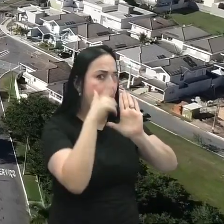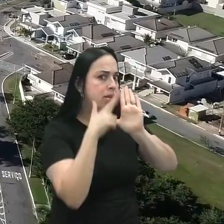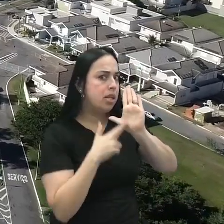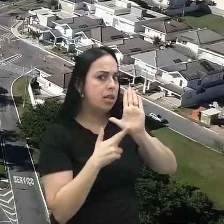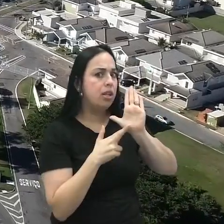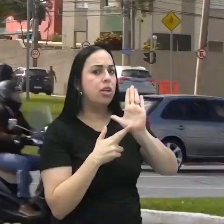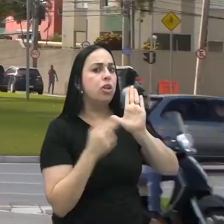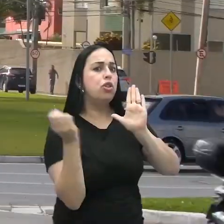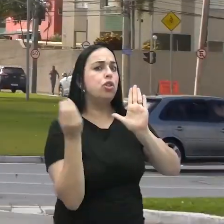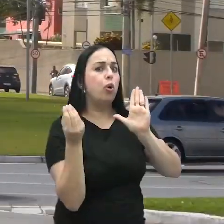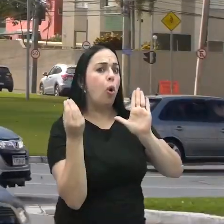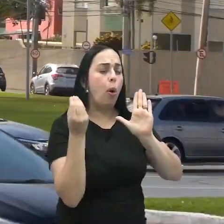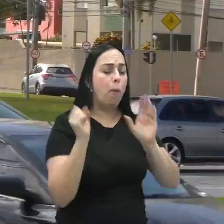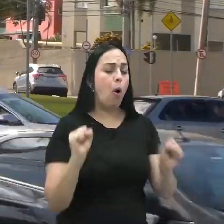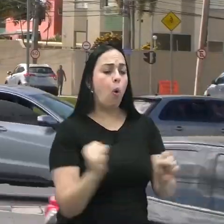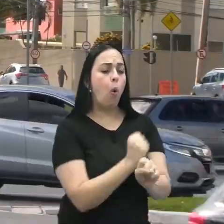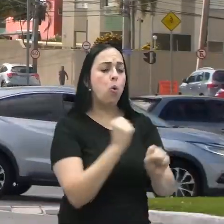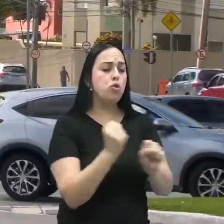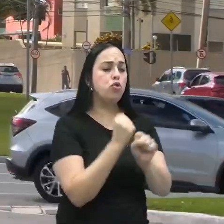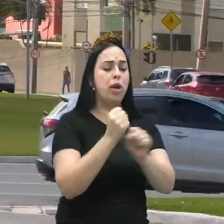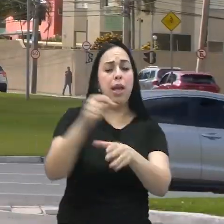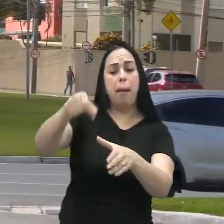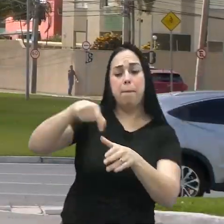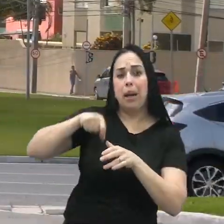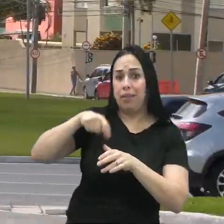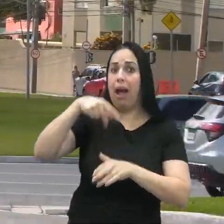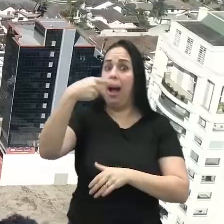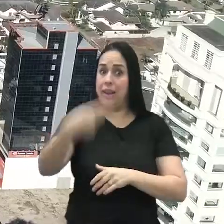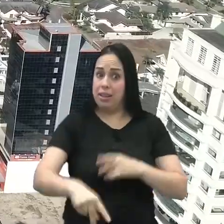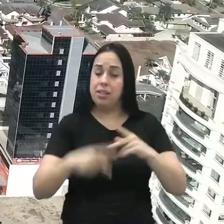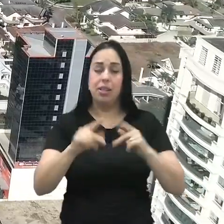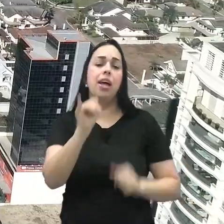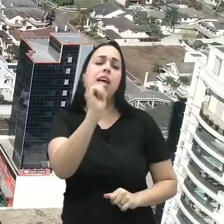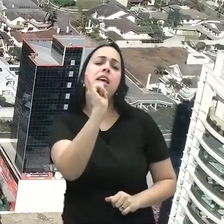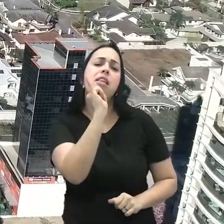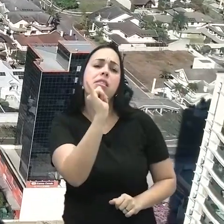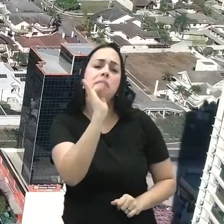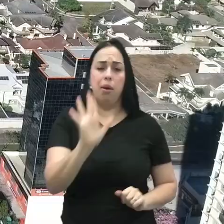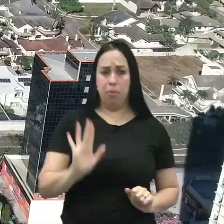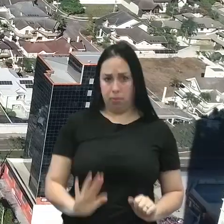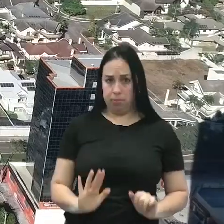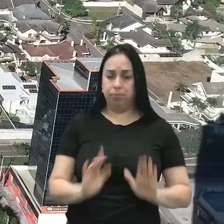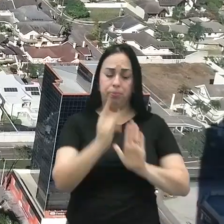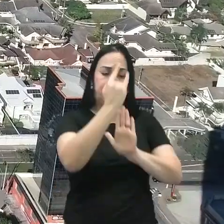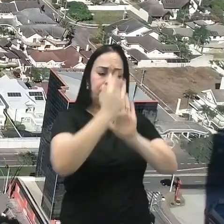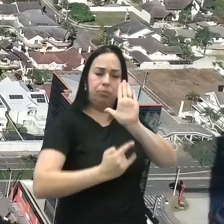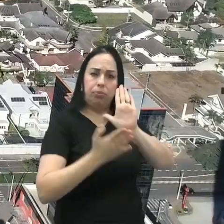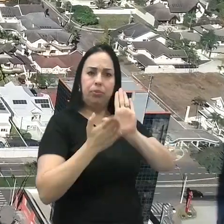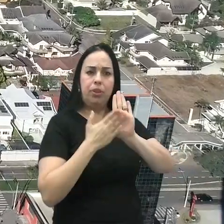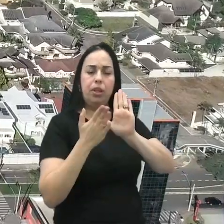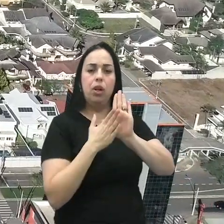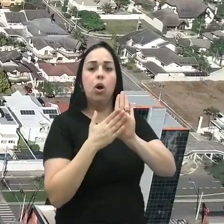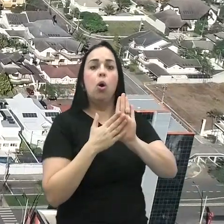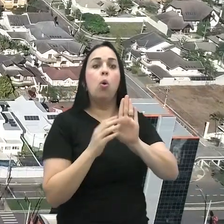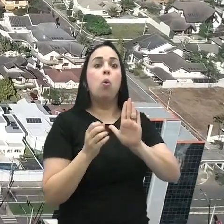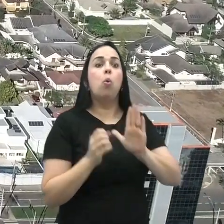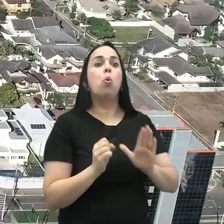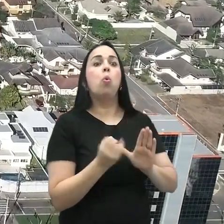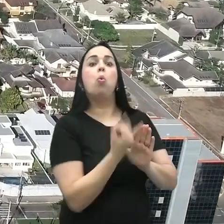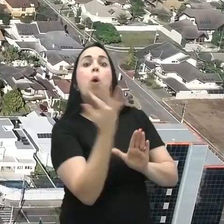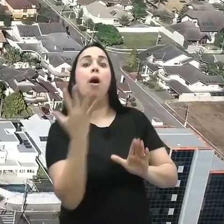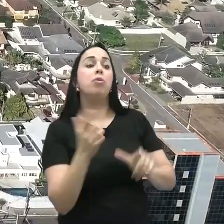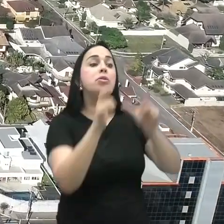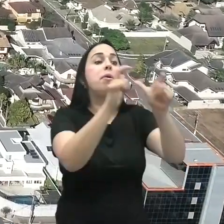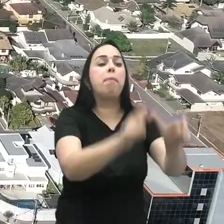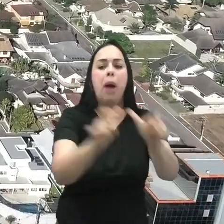regras e diretrizes que irão nortear o desenvolvimento da cidade. Por exemplo, o plano diretor determina quais bairros podem